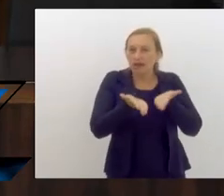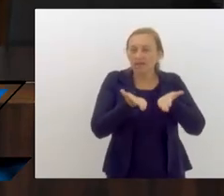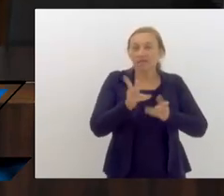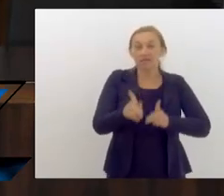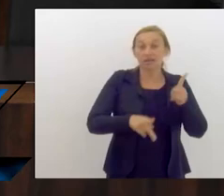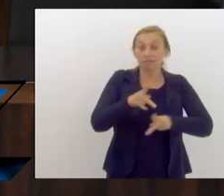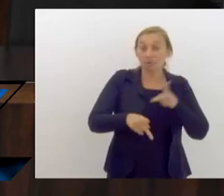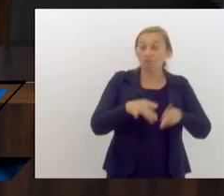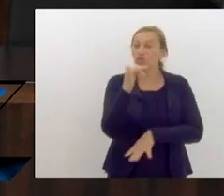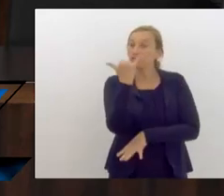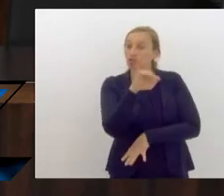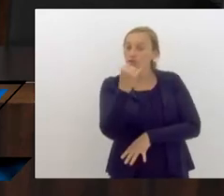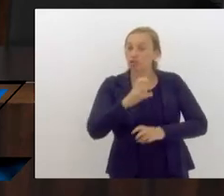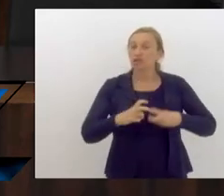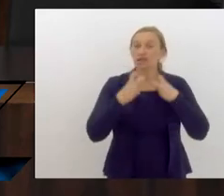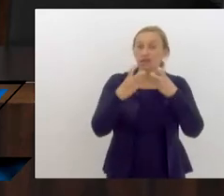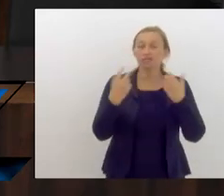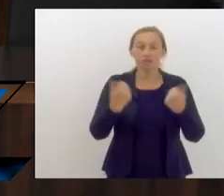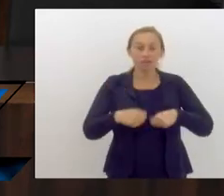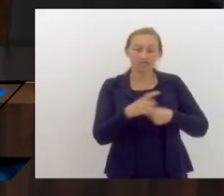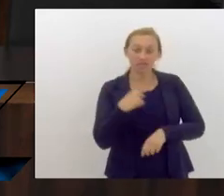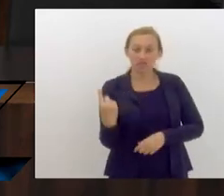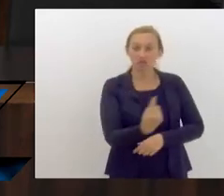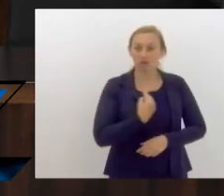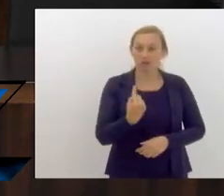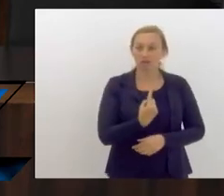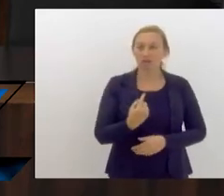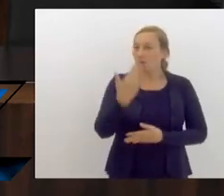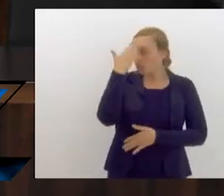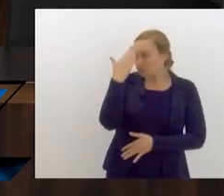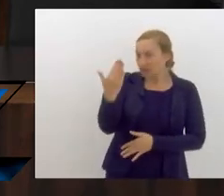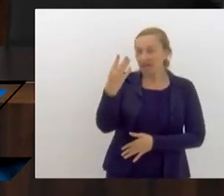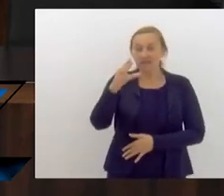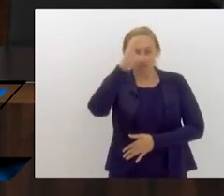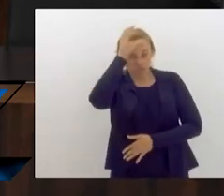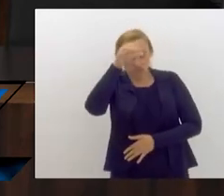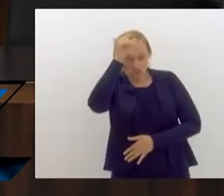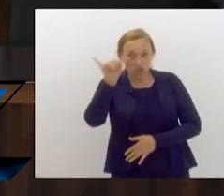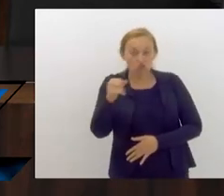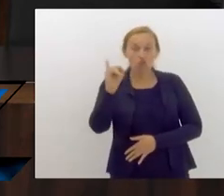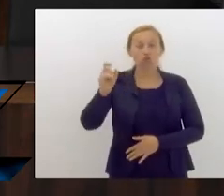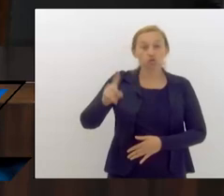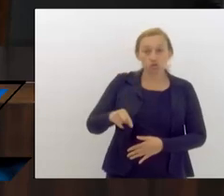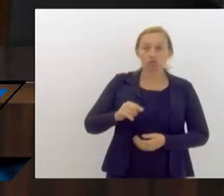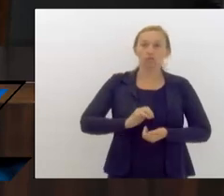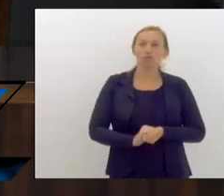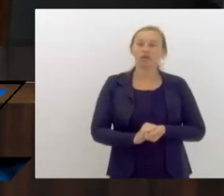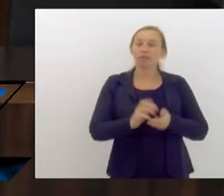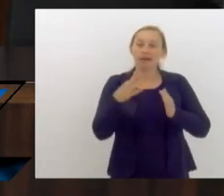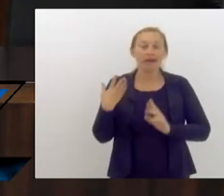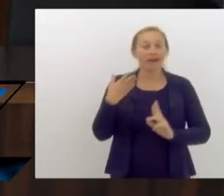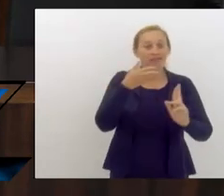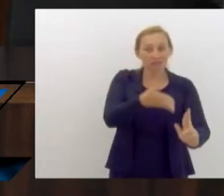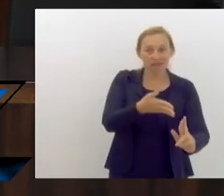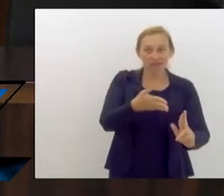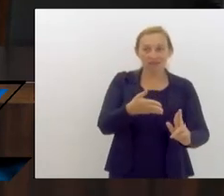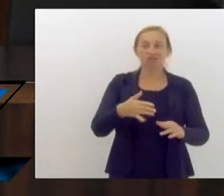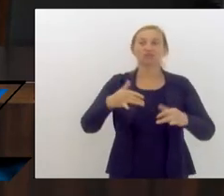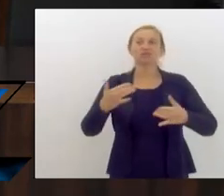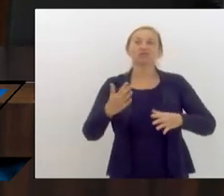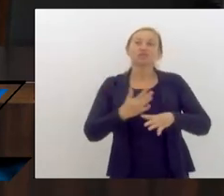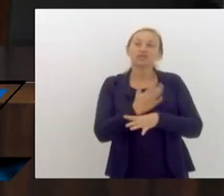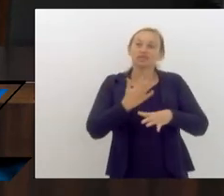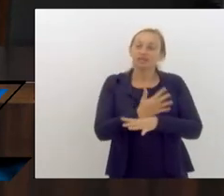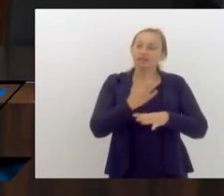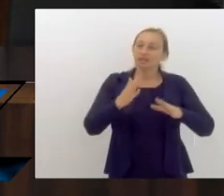Fluminense muito clama e precisa de todos nós tá muito obrigado tia Ju pela referência a data de aniversário da nossa querida